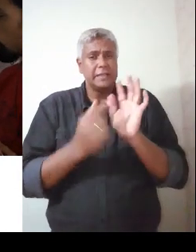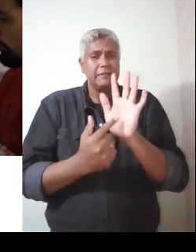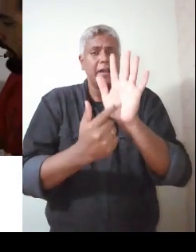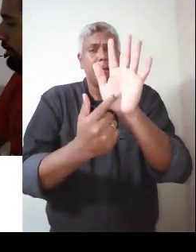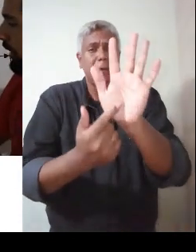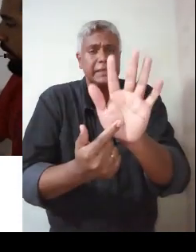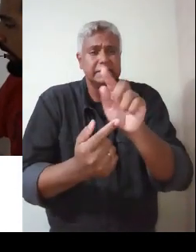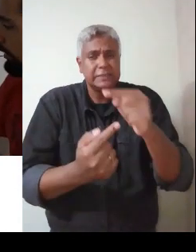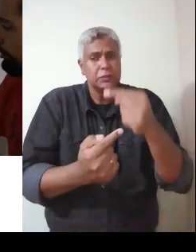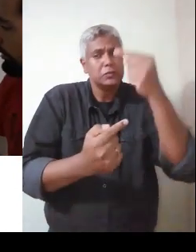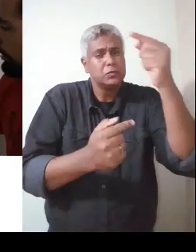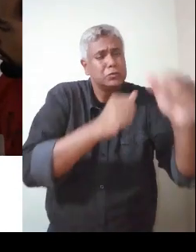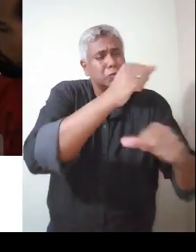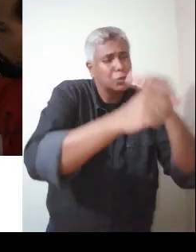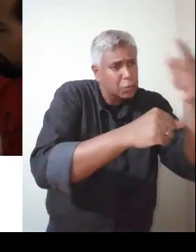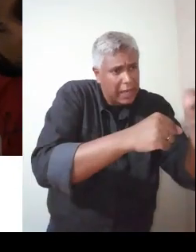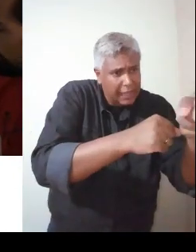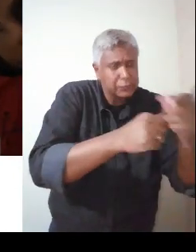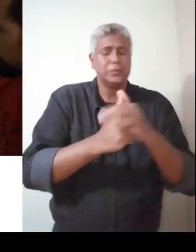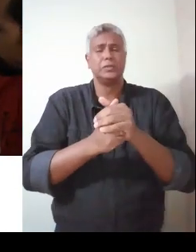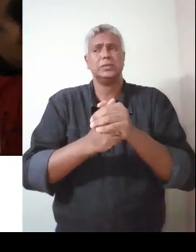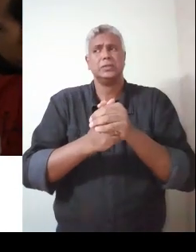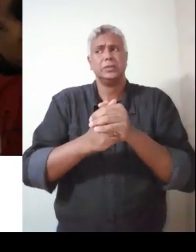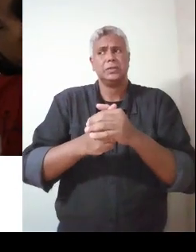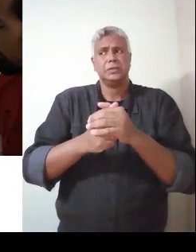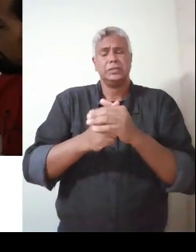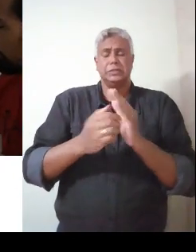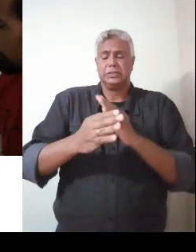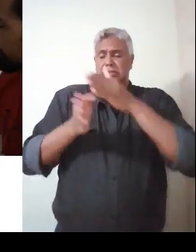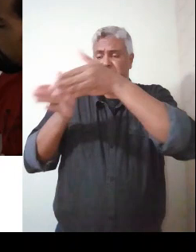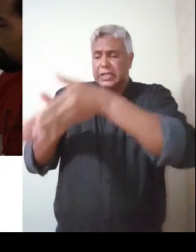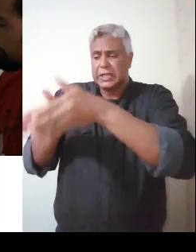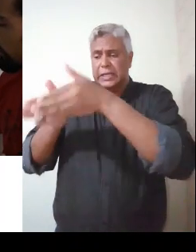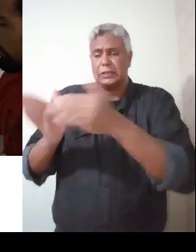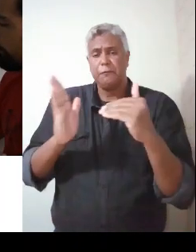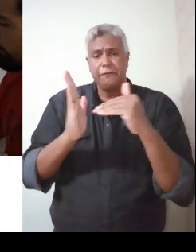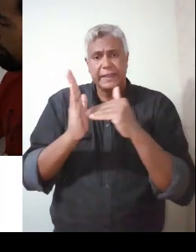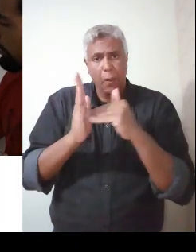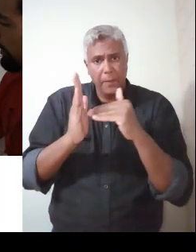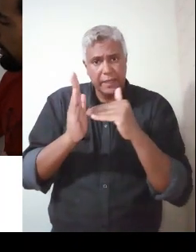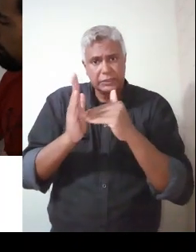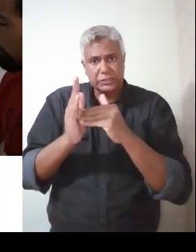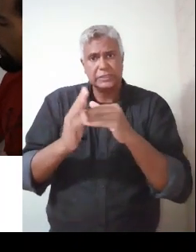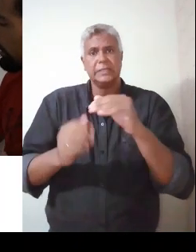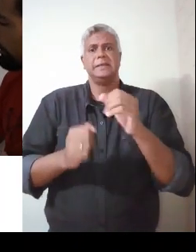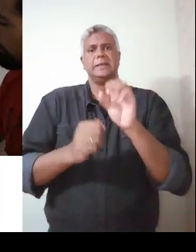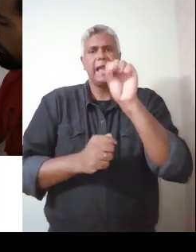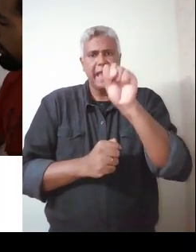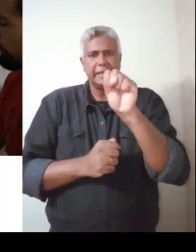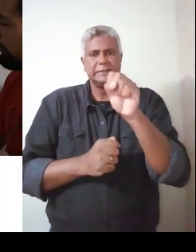S0 dos dois lados da igualdade, chegando finalmente à equação S é igual